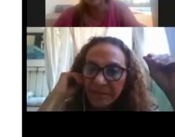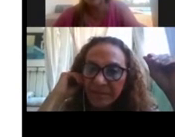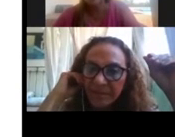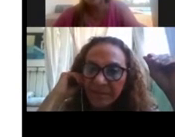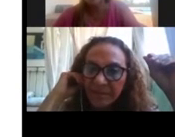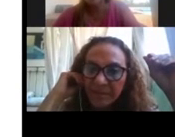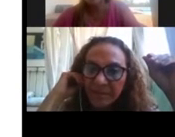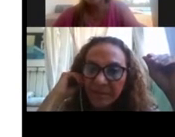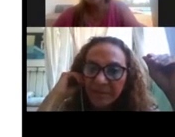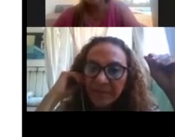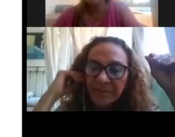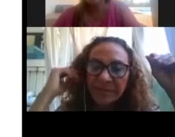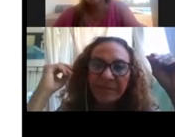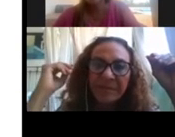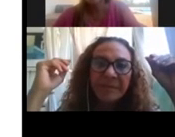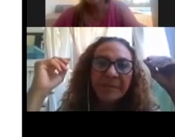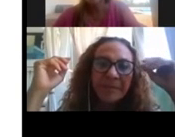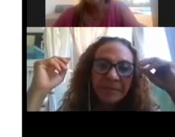tradicional. E?